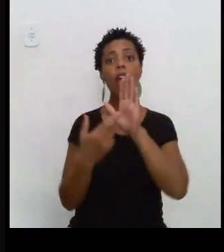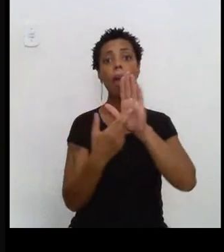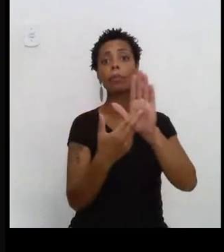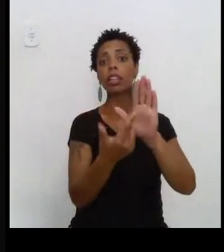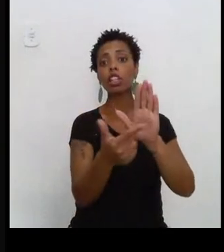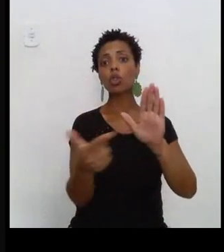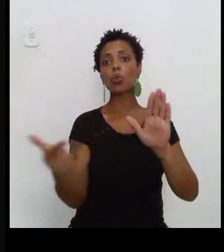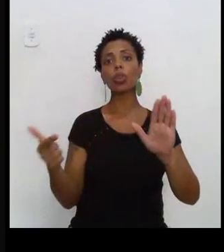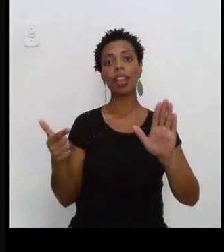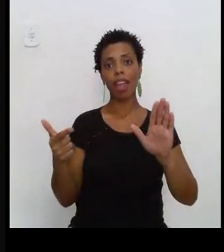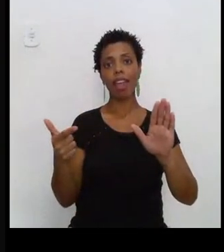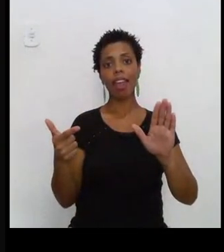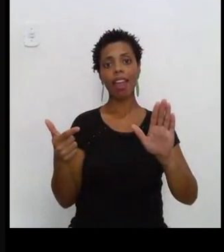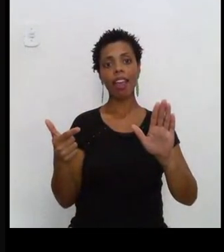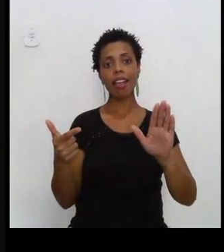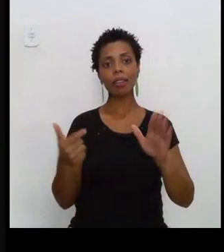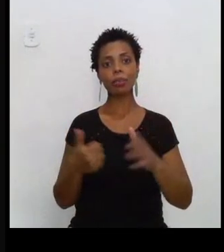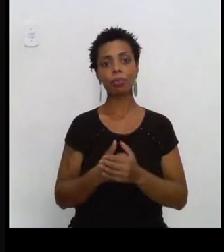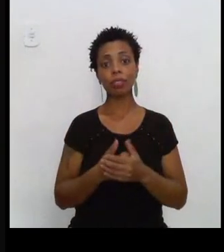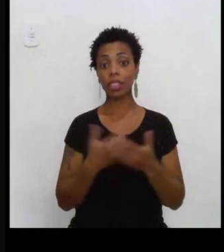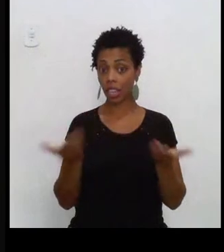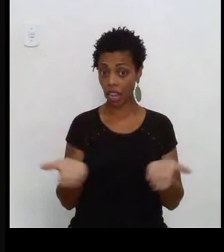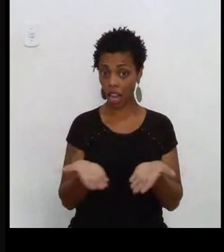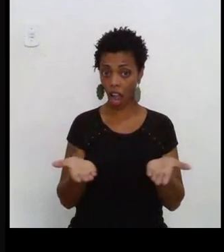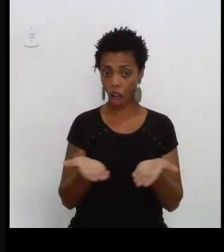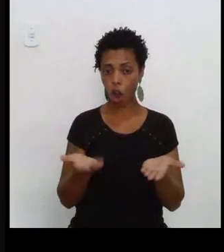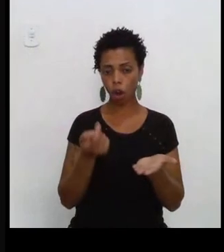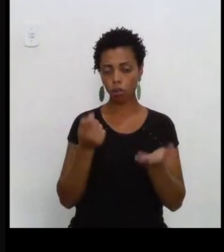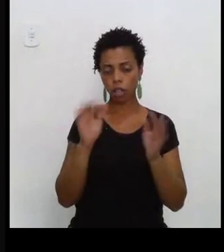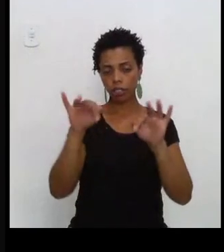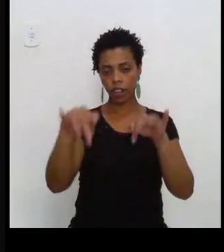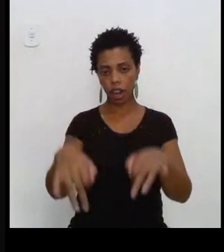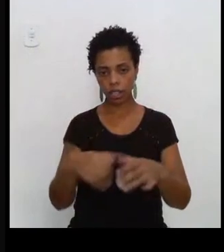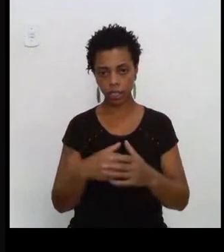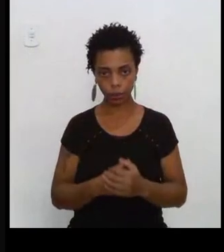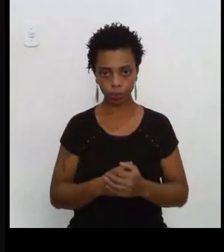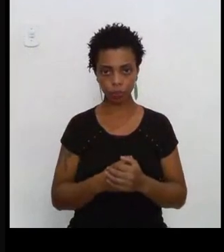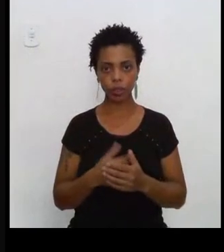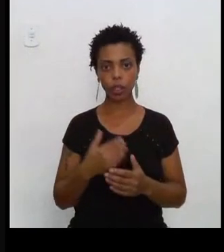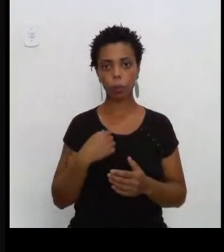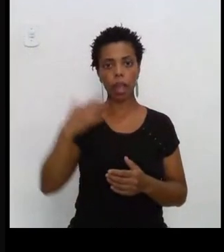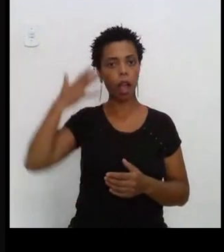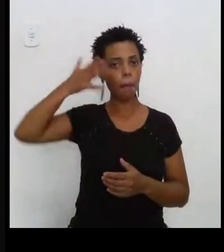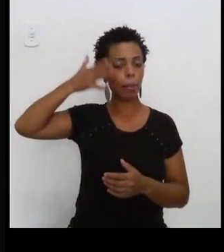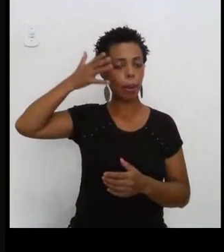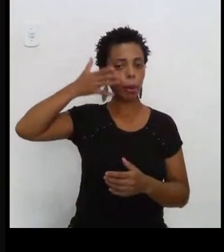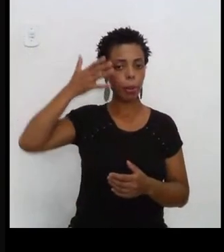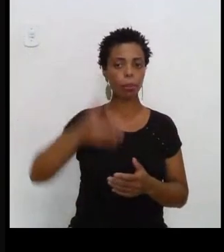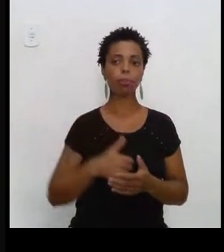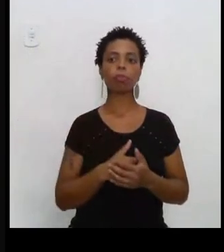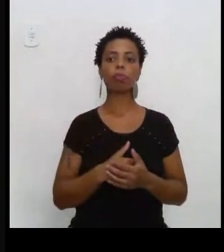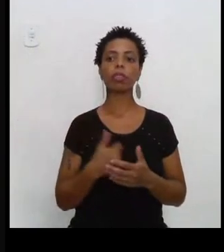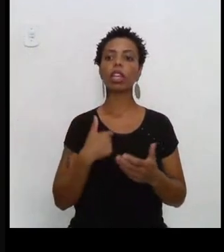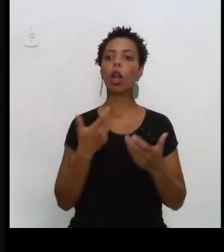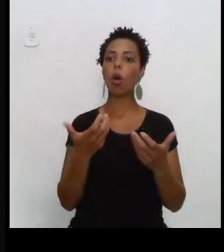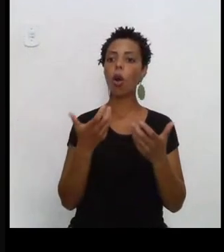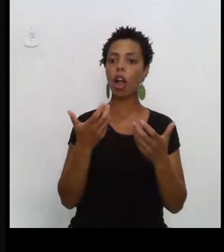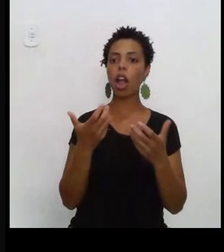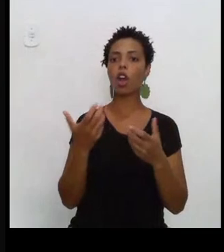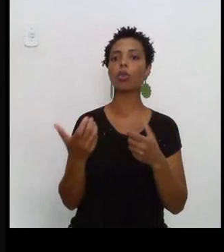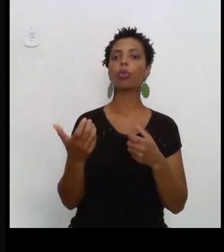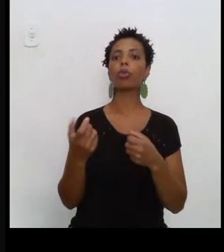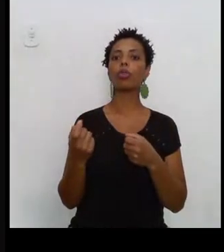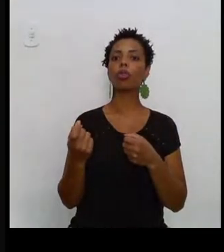Áurea como aparelho de hum dono abhi na loteria Ribeiro e retomar e sobre este a